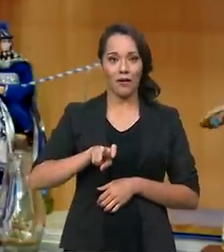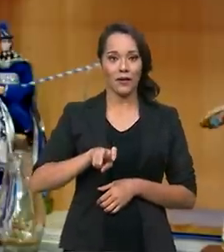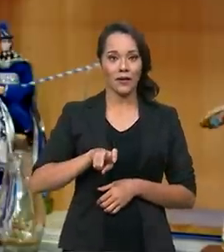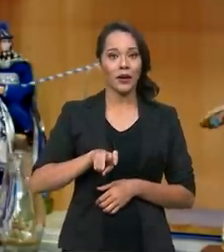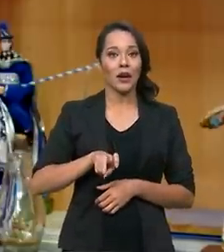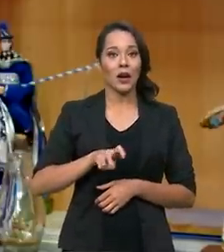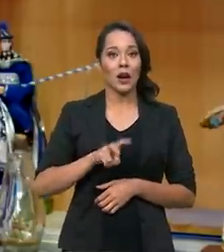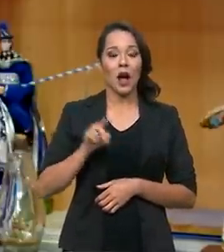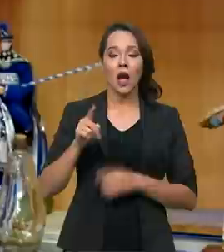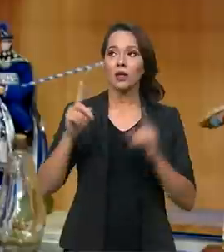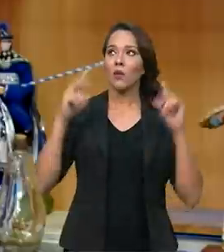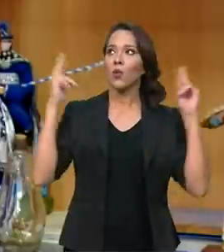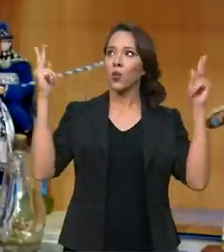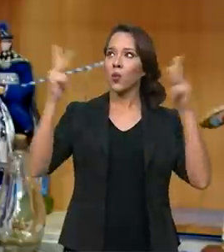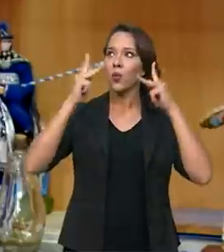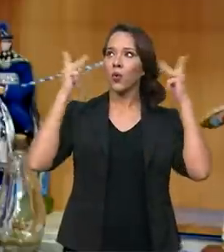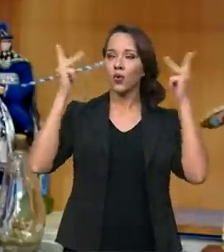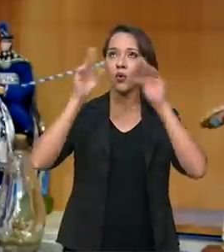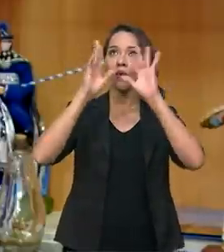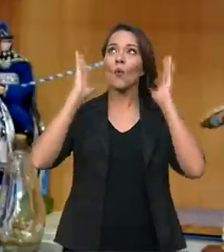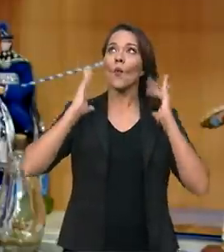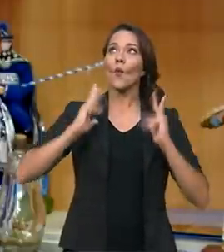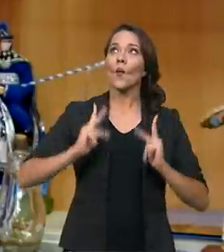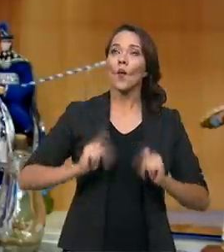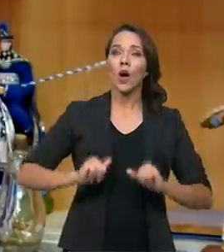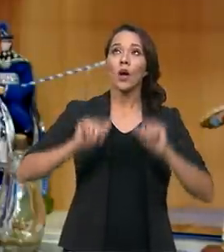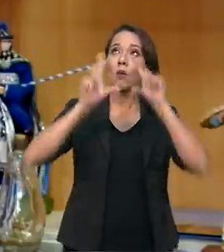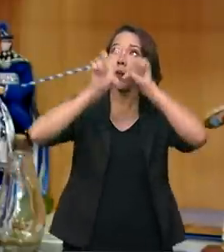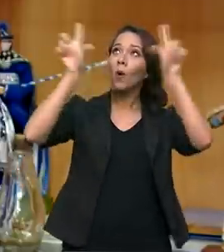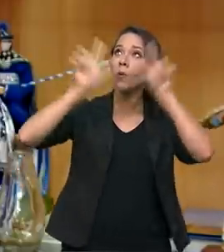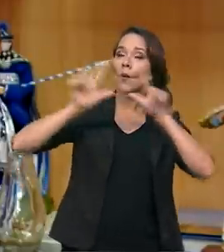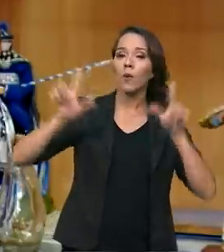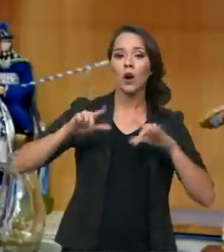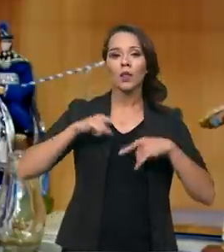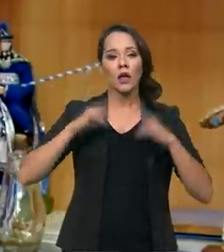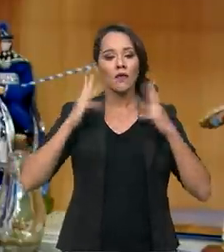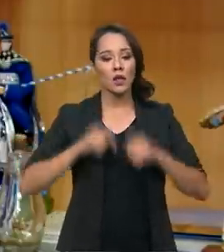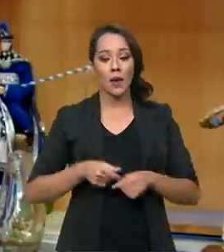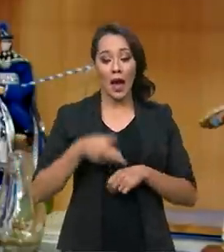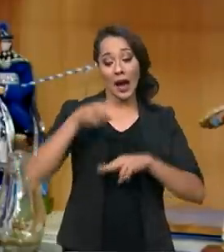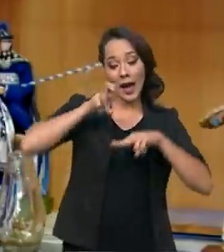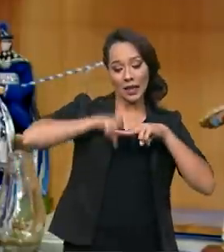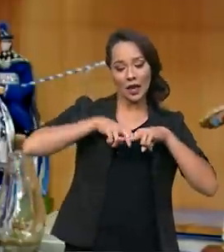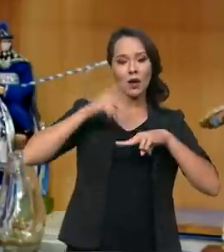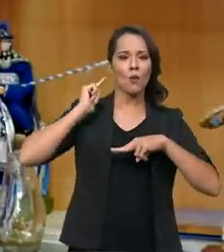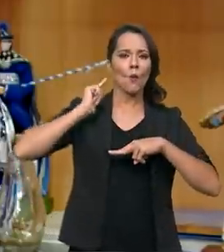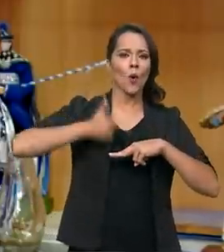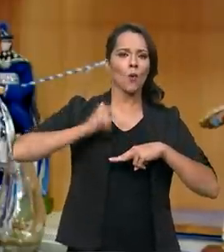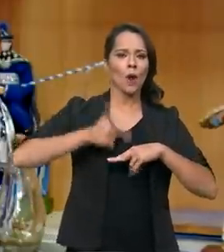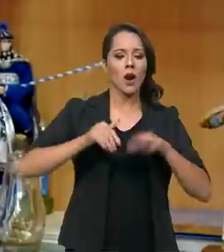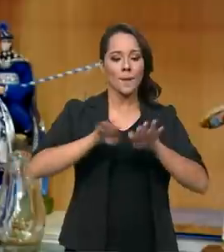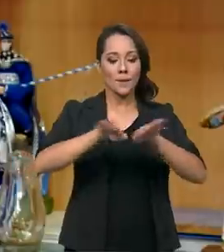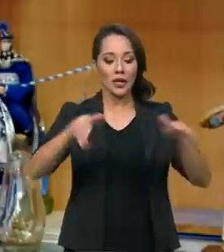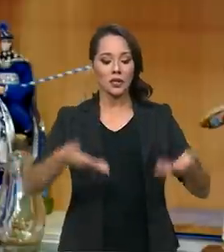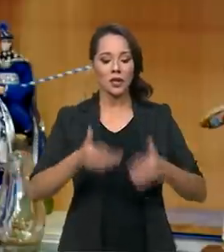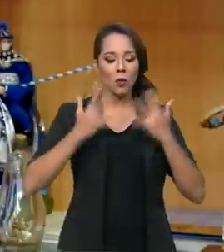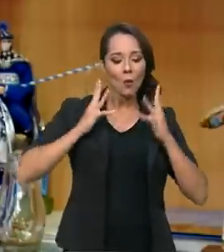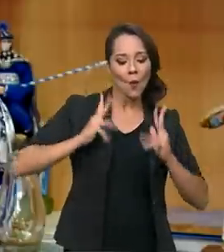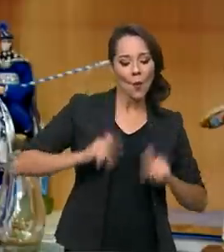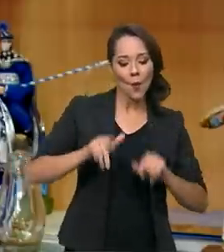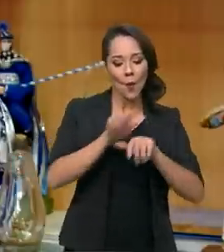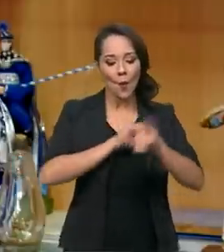para os dutos de ar-condicionado forem esterilizadas foram limpos o aquela cadeira também foi realizada a mesinha na frente